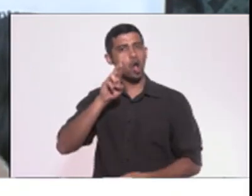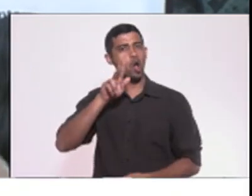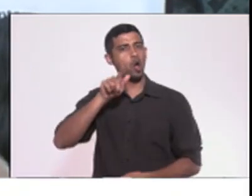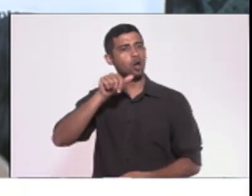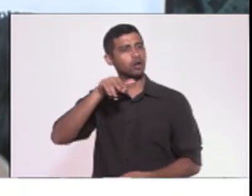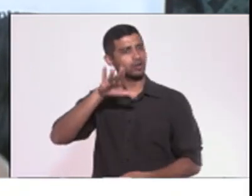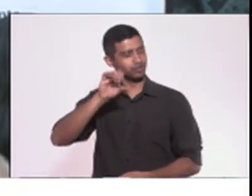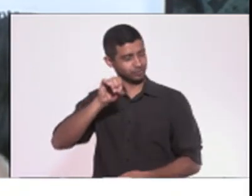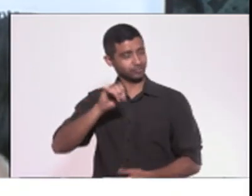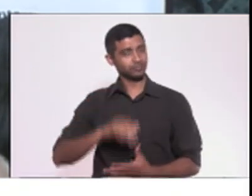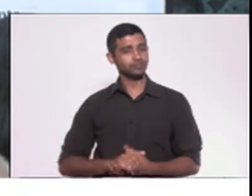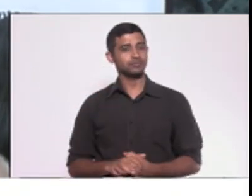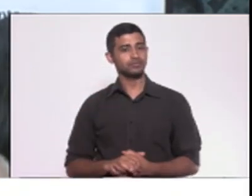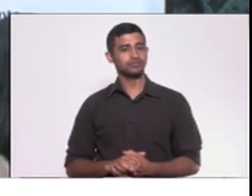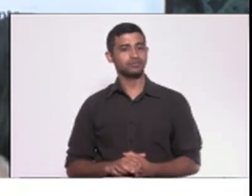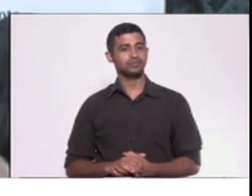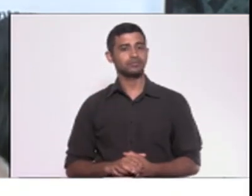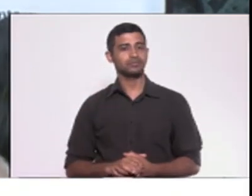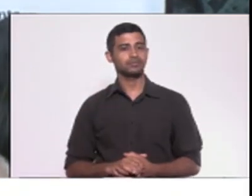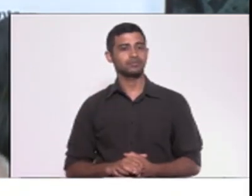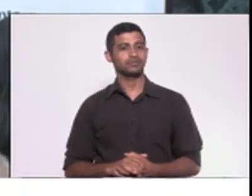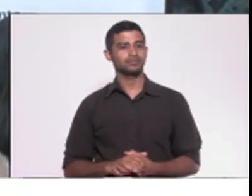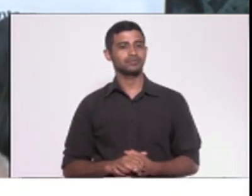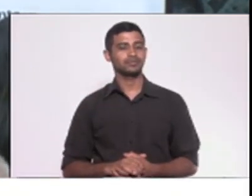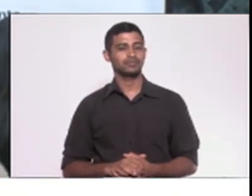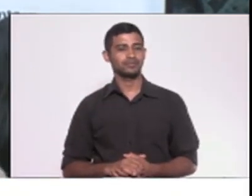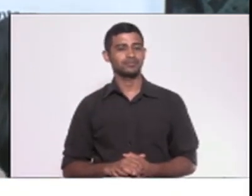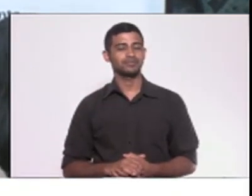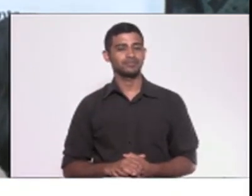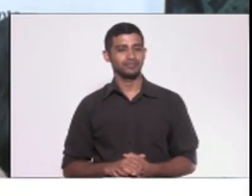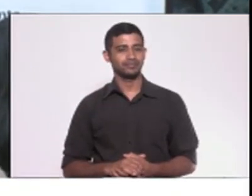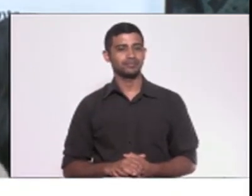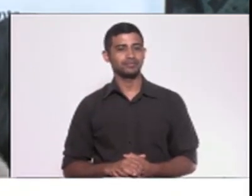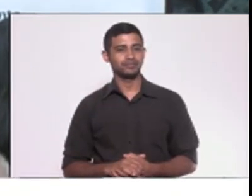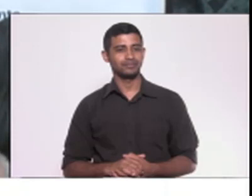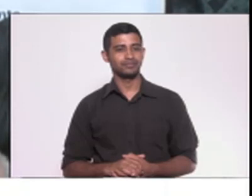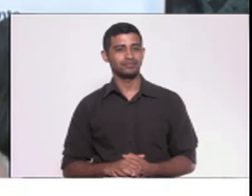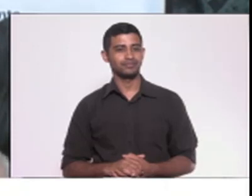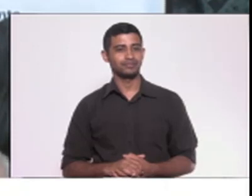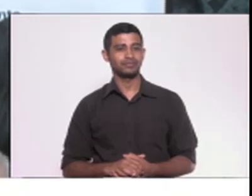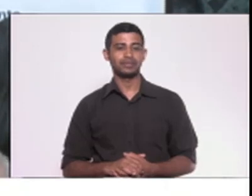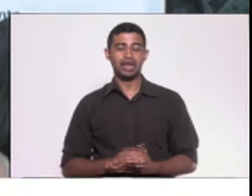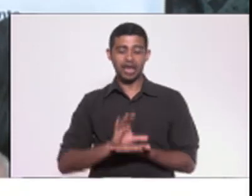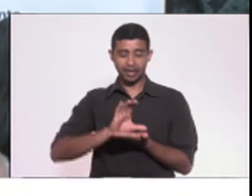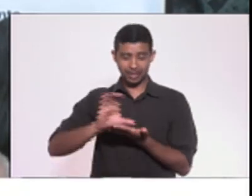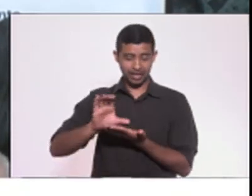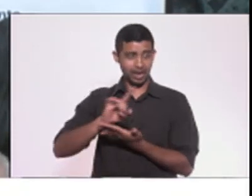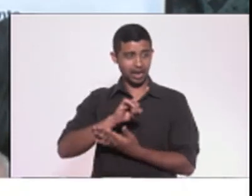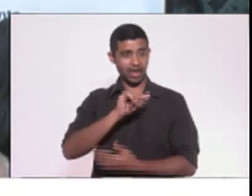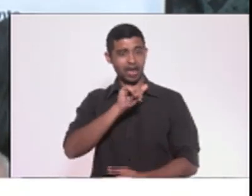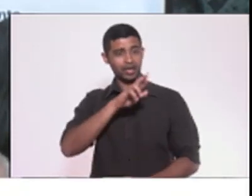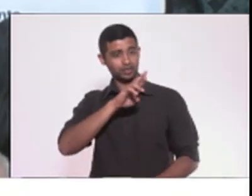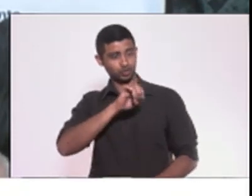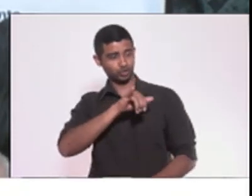que foi até veiculado recentemente no Jornal Nacional, né? Um financiamento feito pela AGRIO para uma